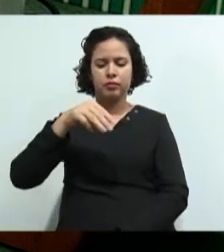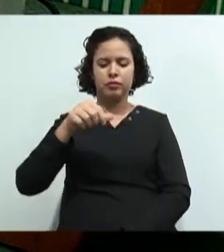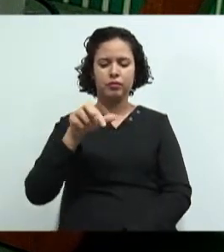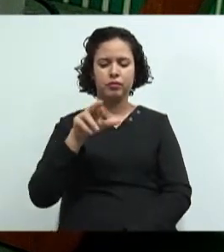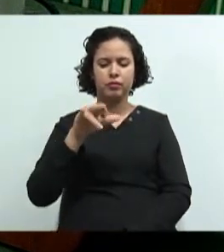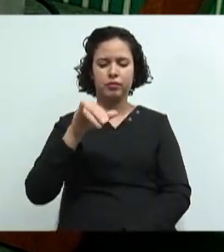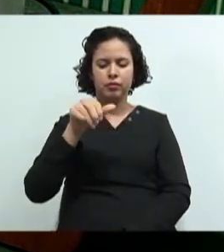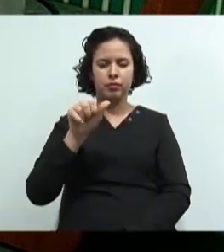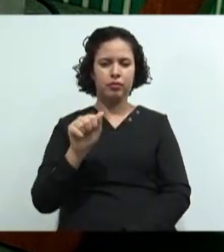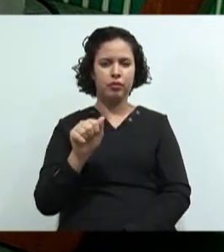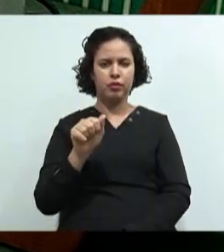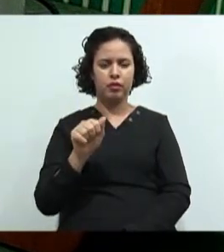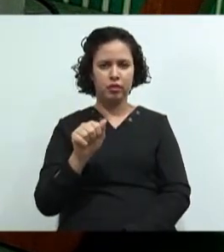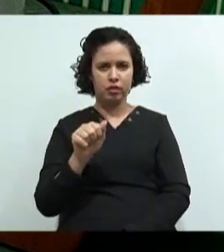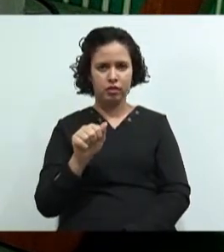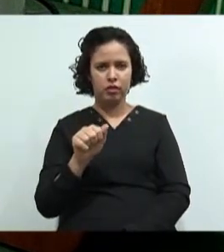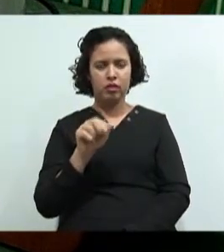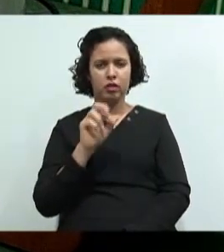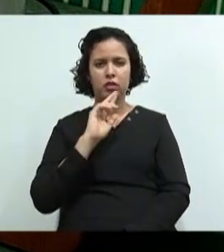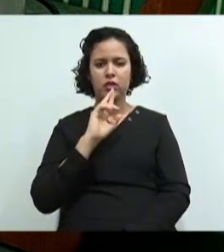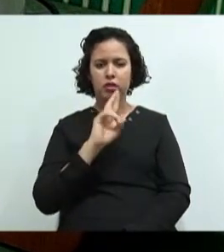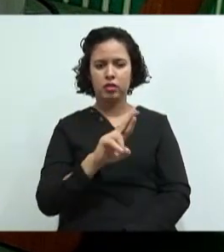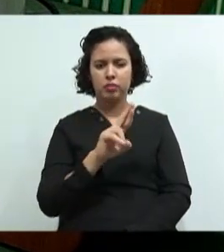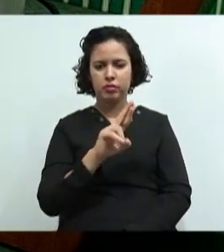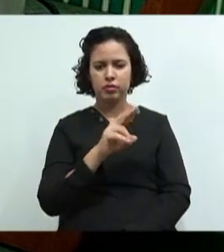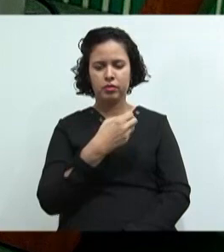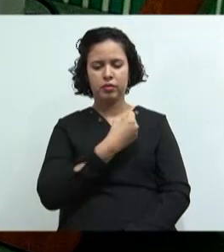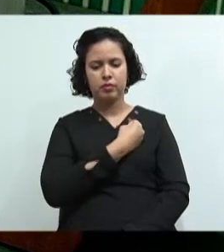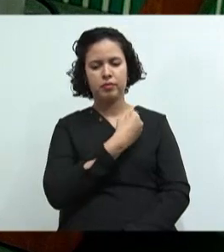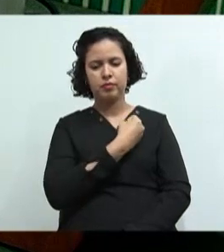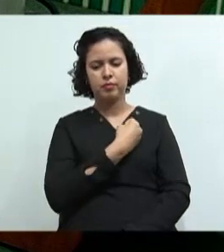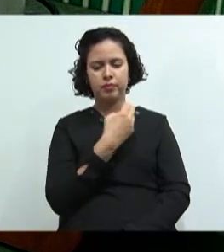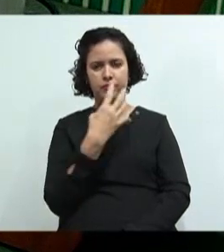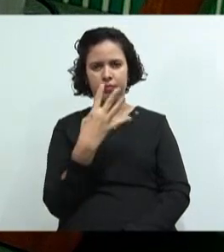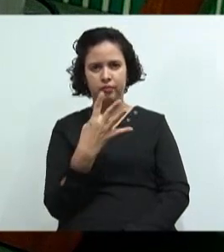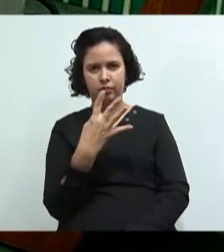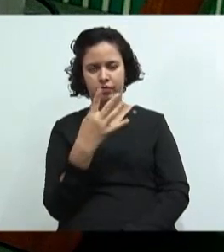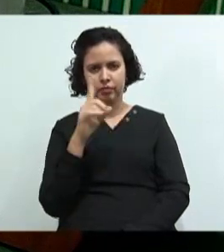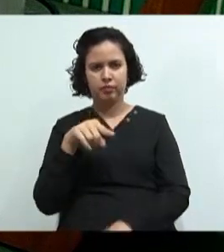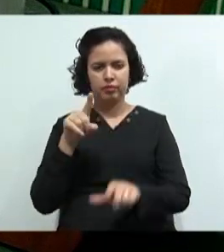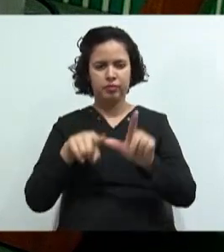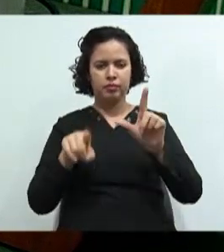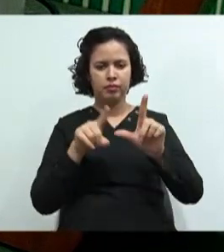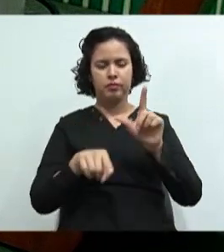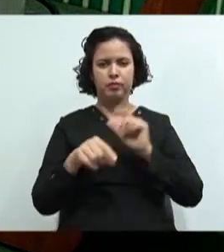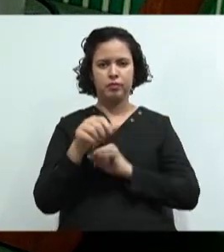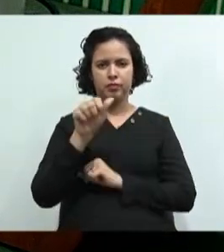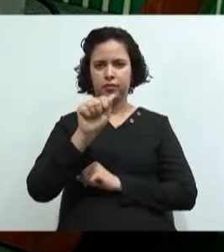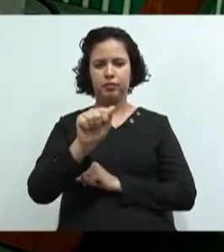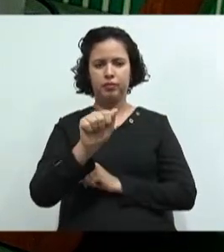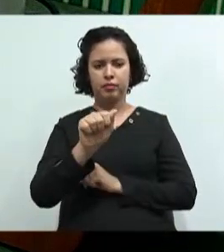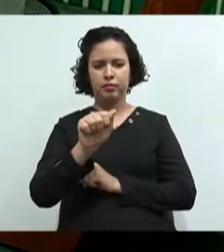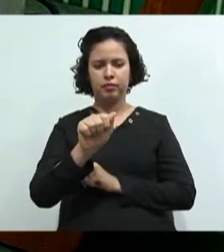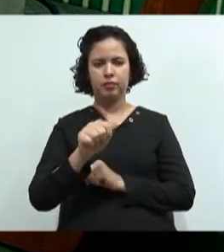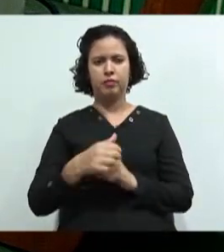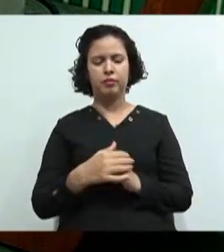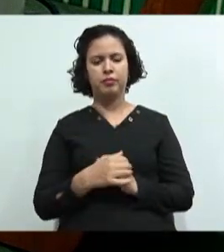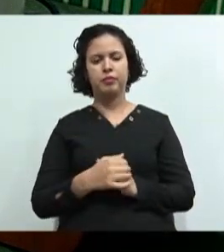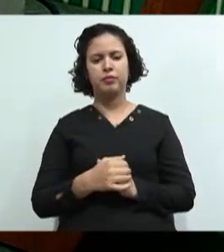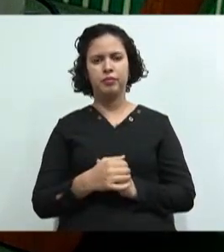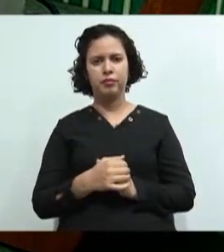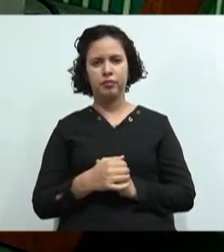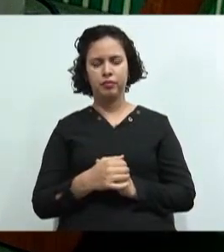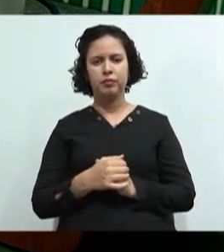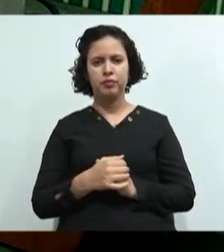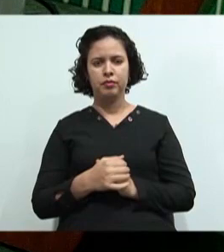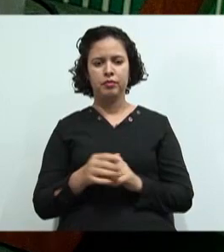Maria Rus que a resposta da número 4, professor Alberto, é a letra A. certo? Certo. E recebemos também aqui a